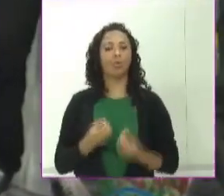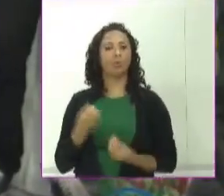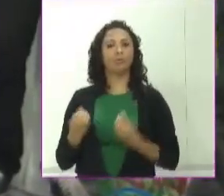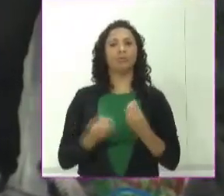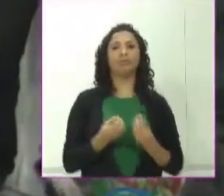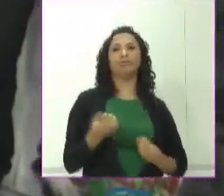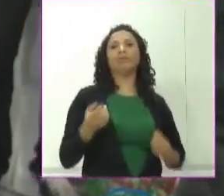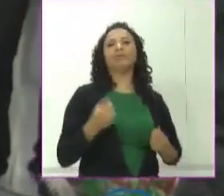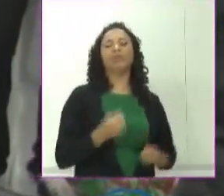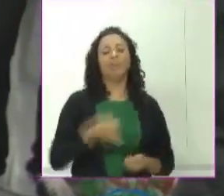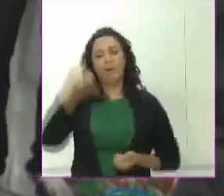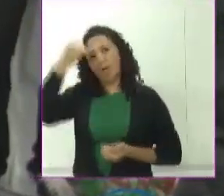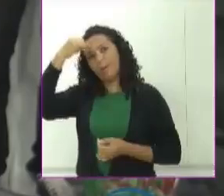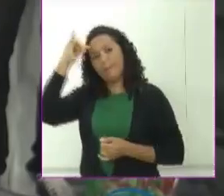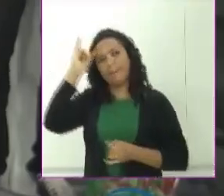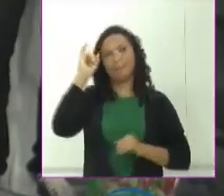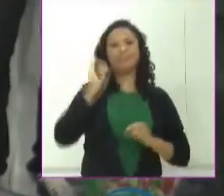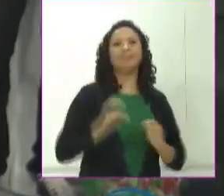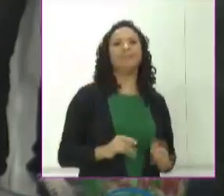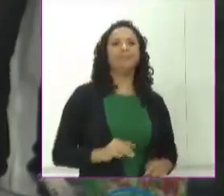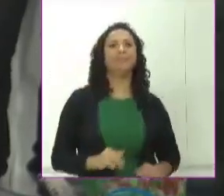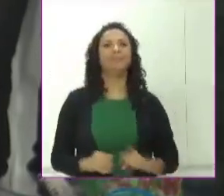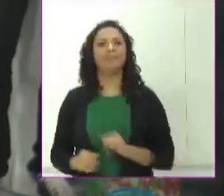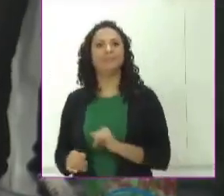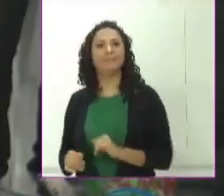Simbora, precioso!